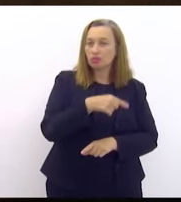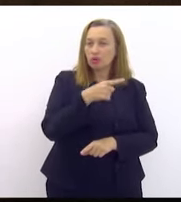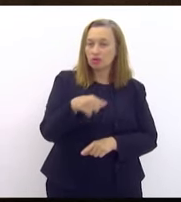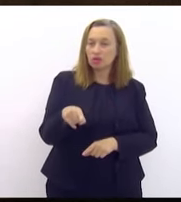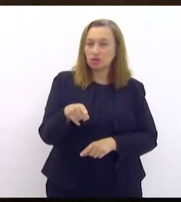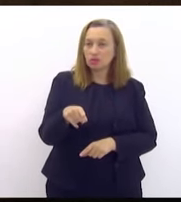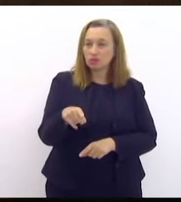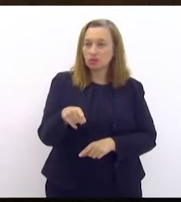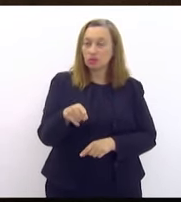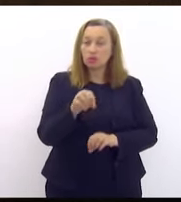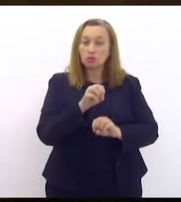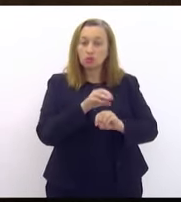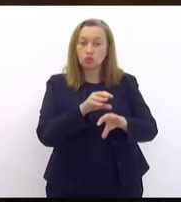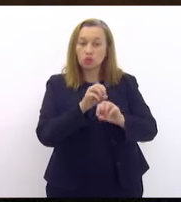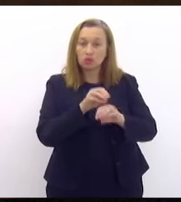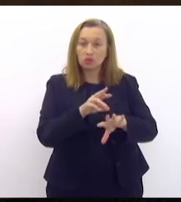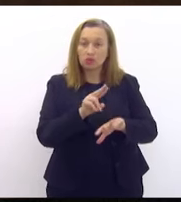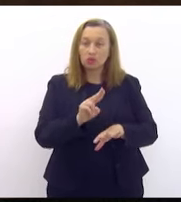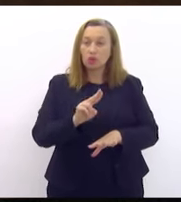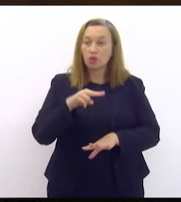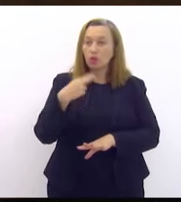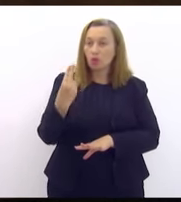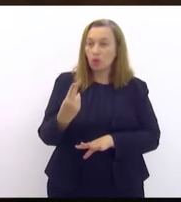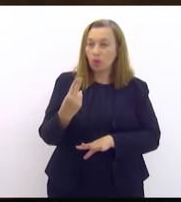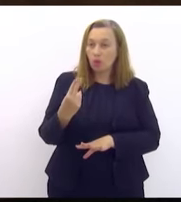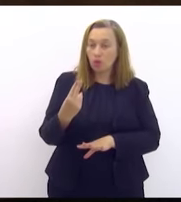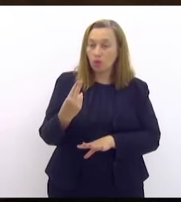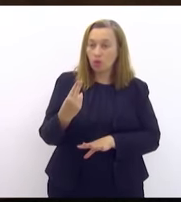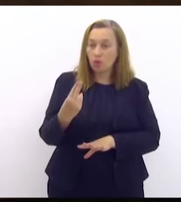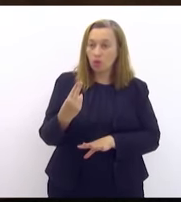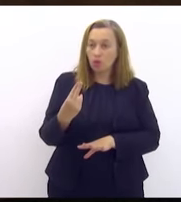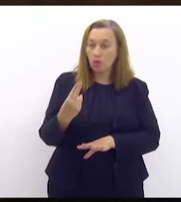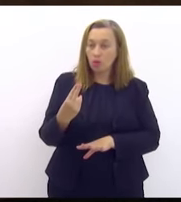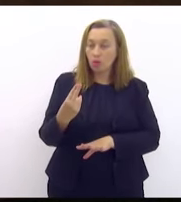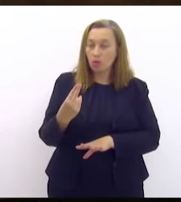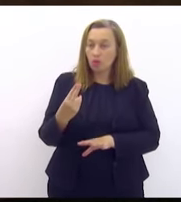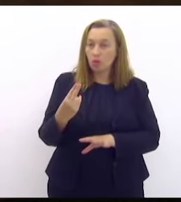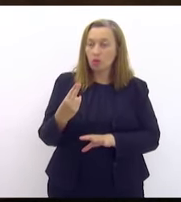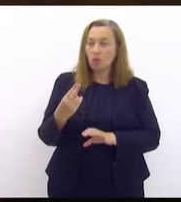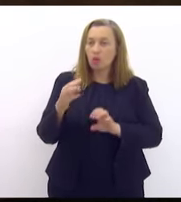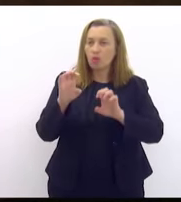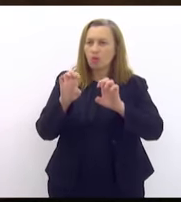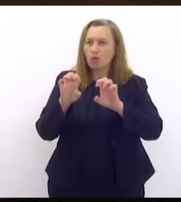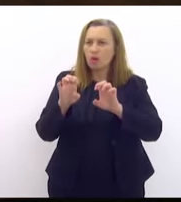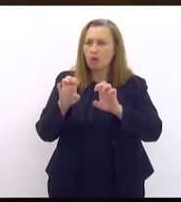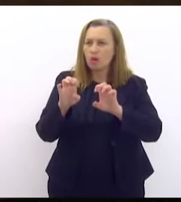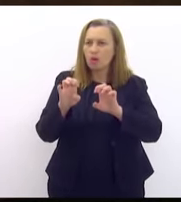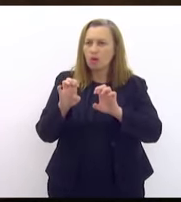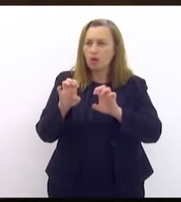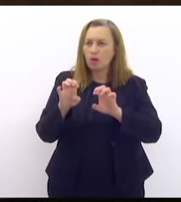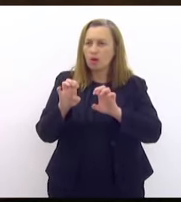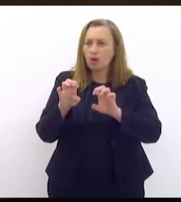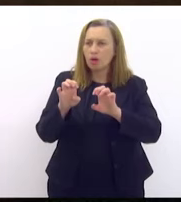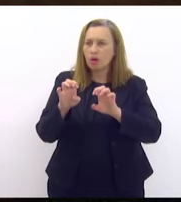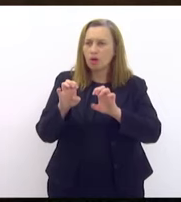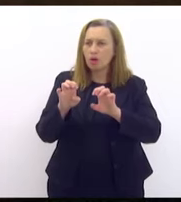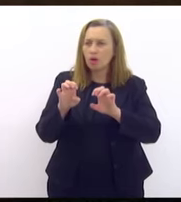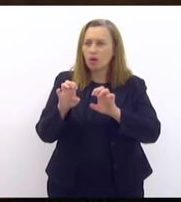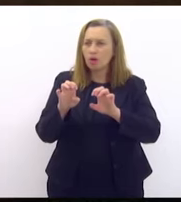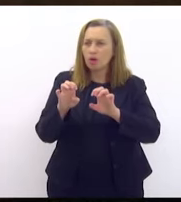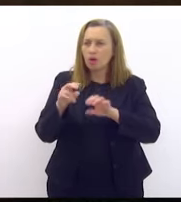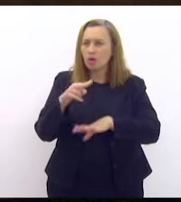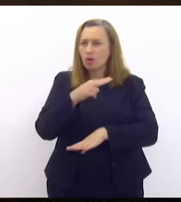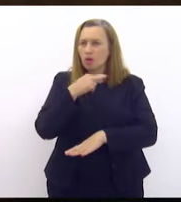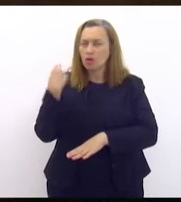do ensino ou abordagem disciplinar do Holocausto sob os prismas